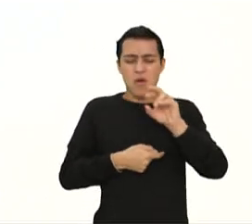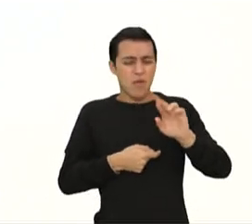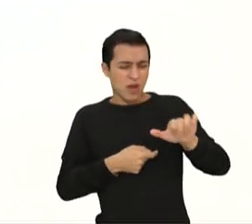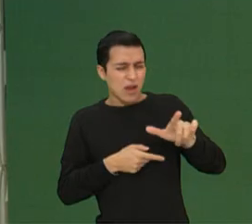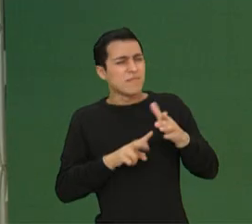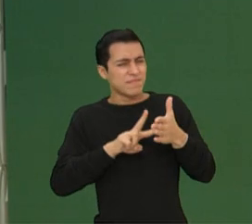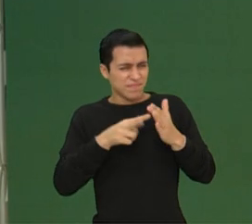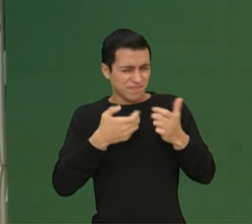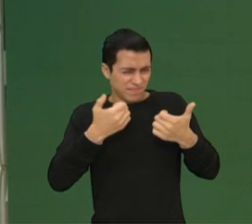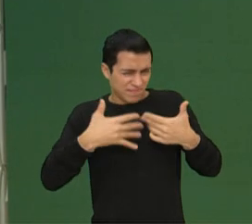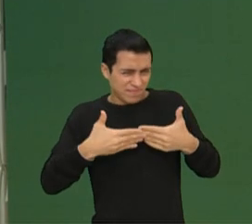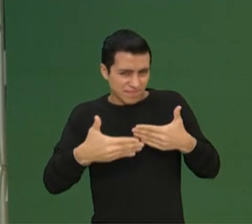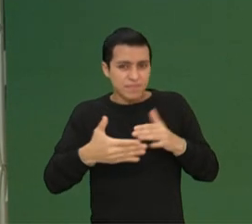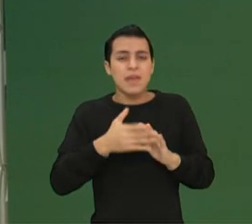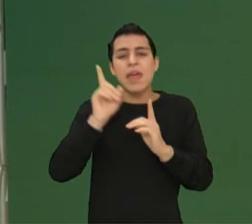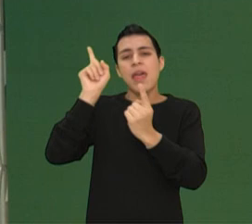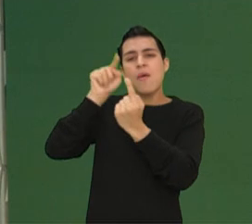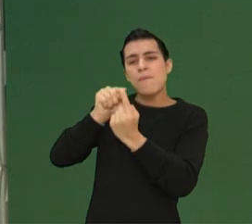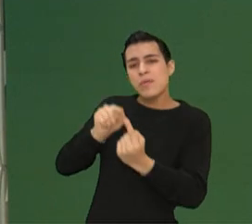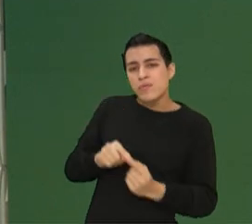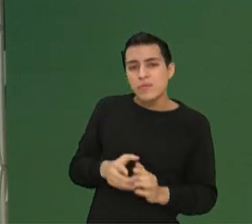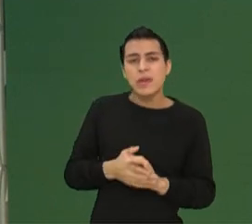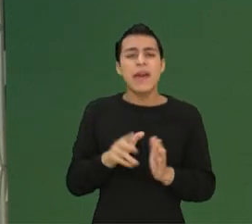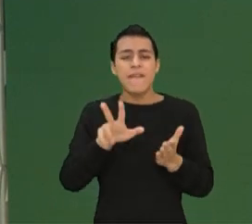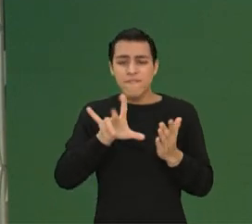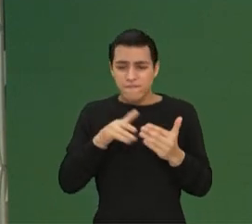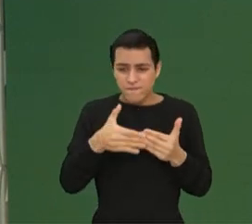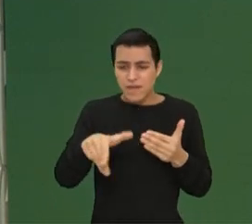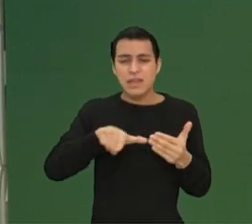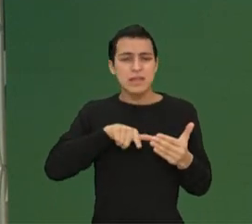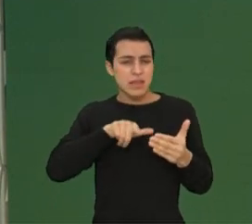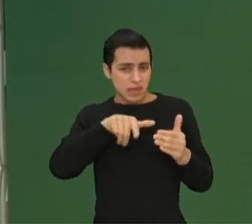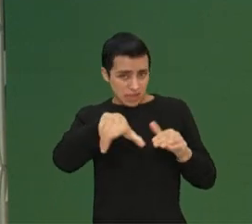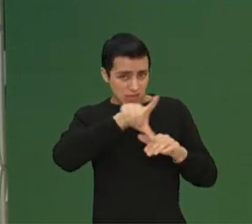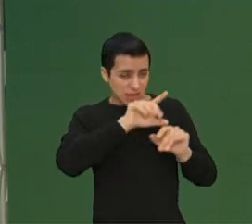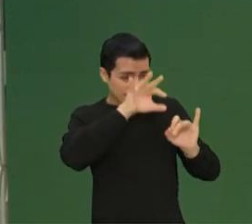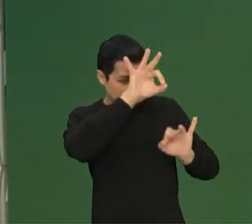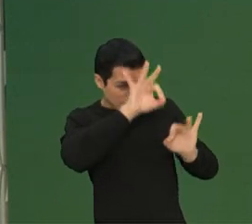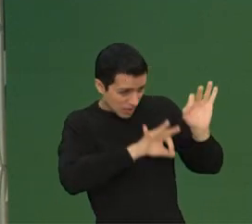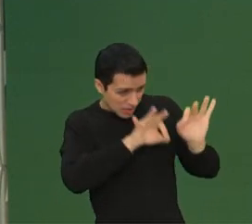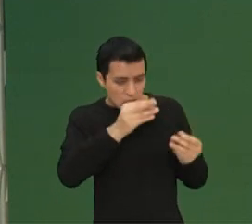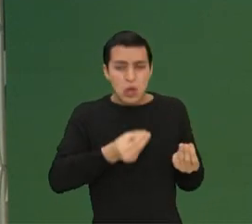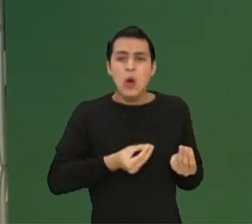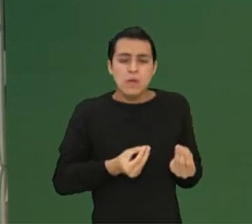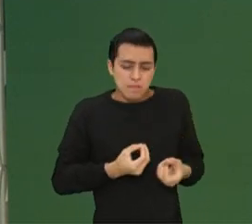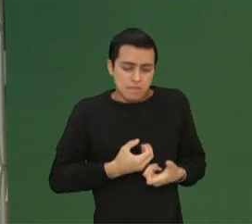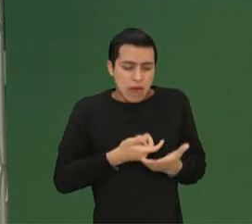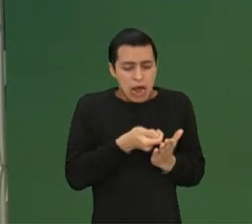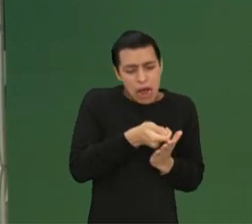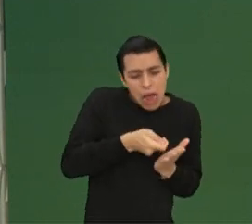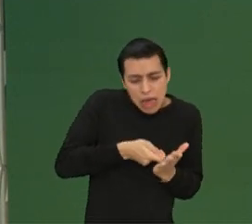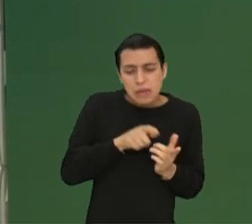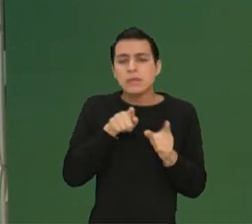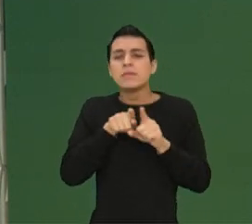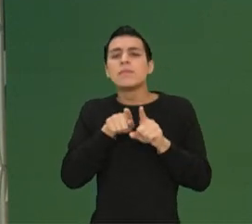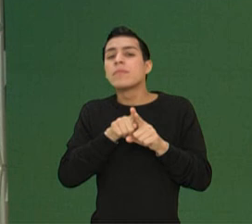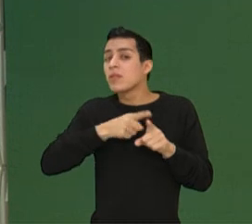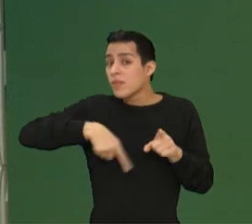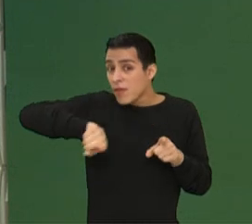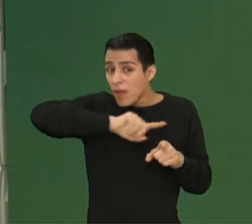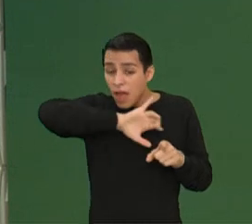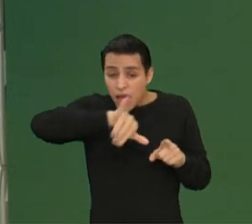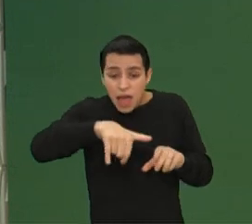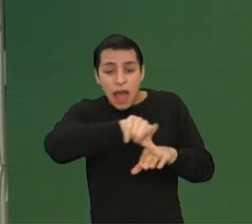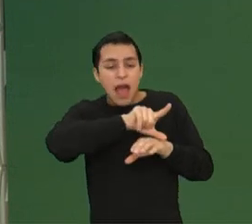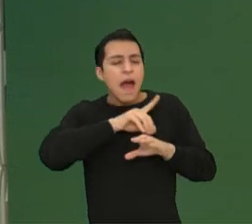são os nossos objetivos. Haverá um planejamento e produção de uma enquete e também nós conheceremos